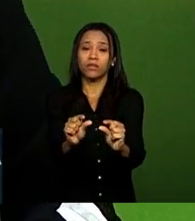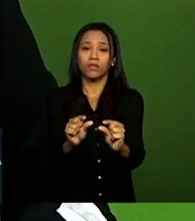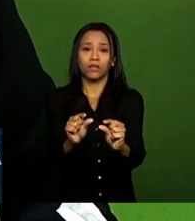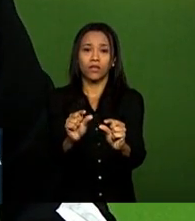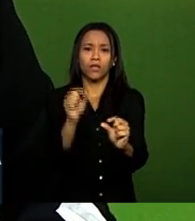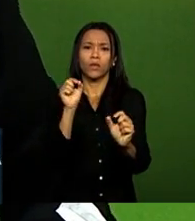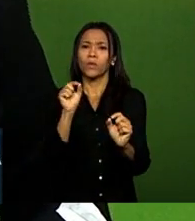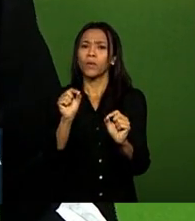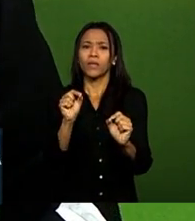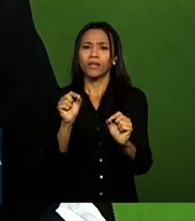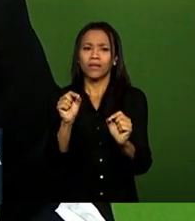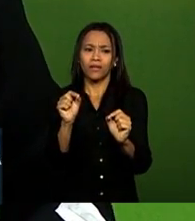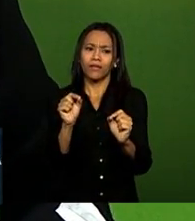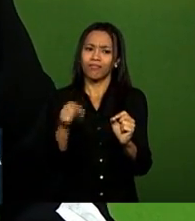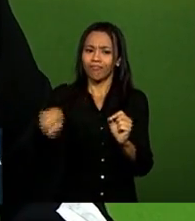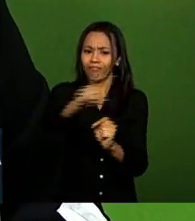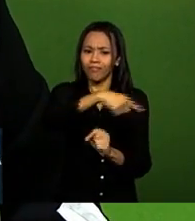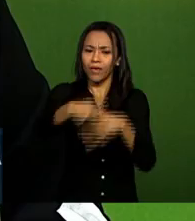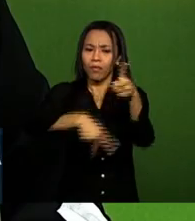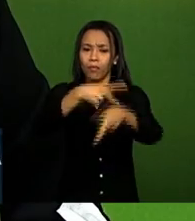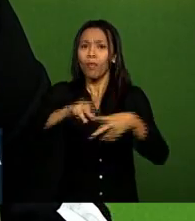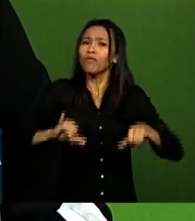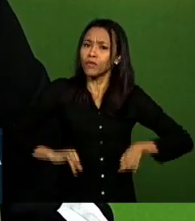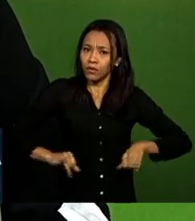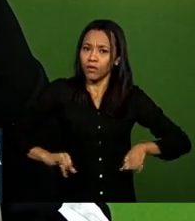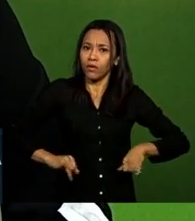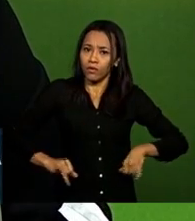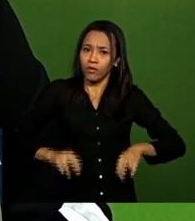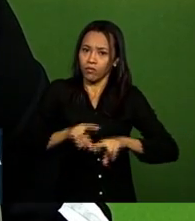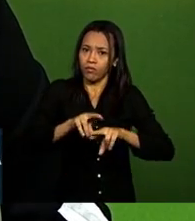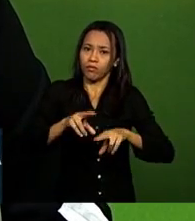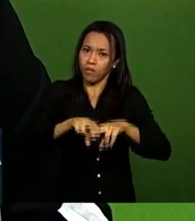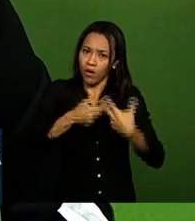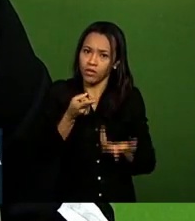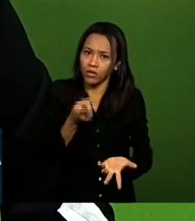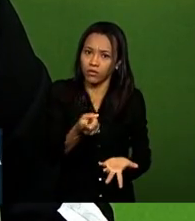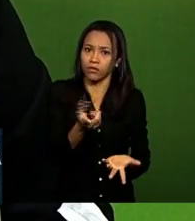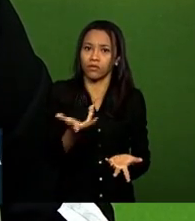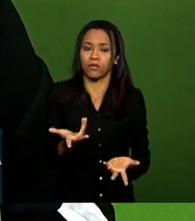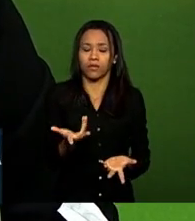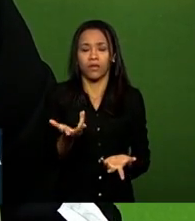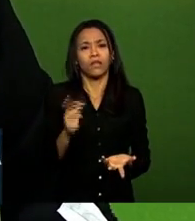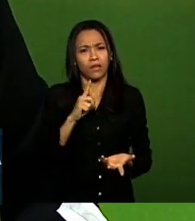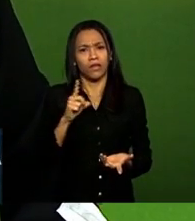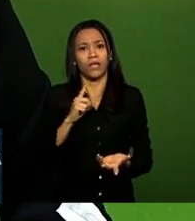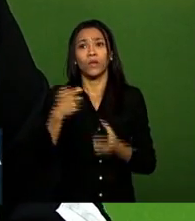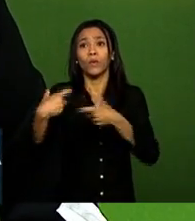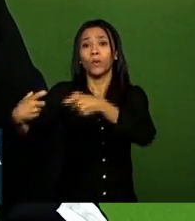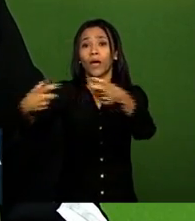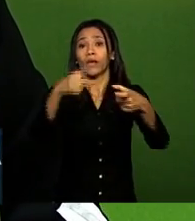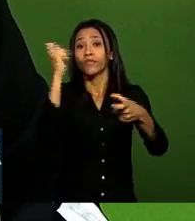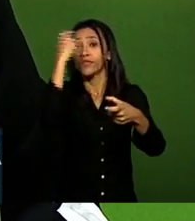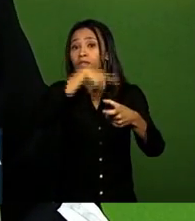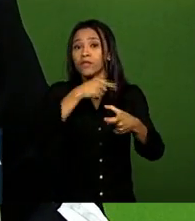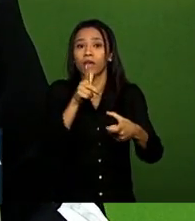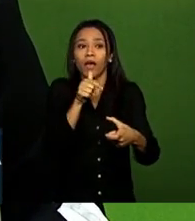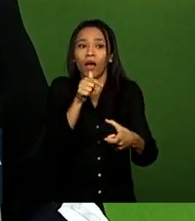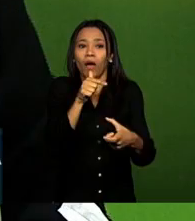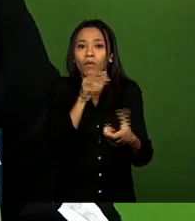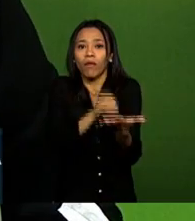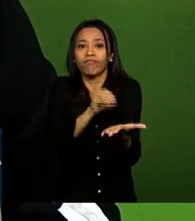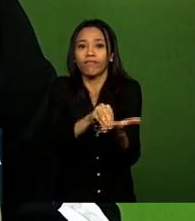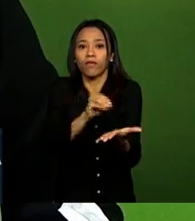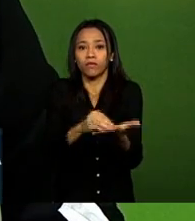impacto à população dessa situação eh em algumas regiões muito muito difícil de abastecimento de água